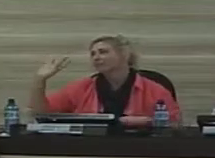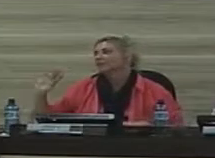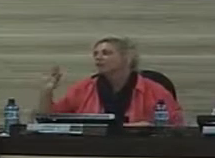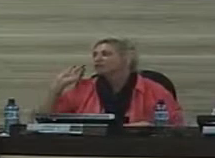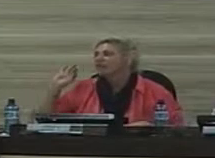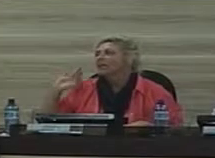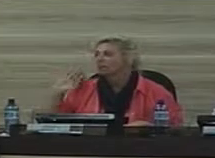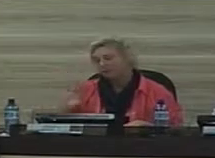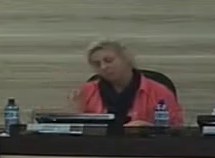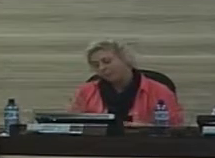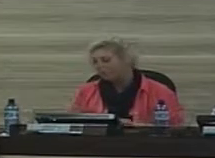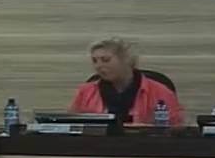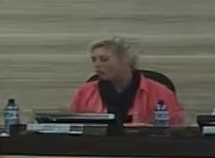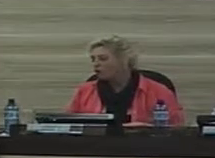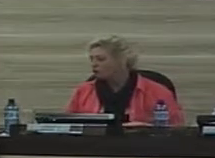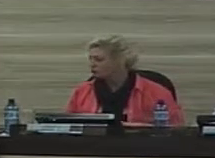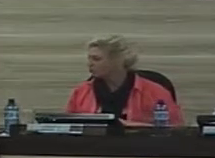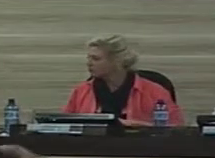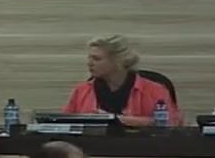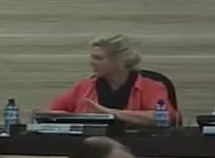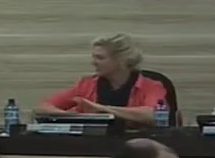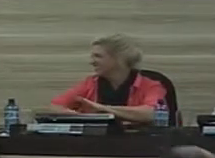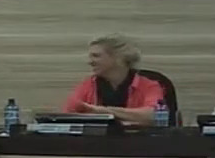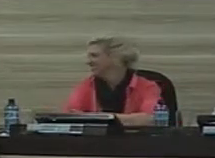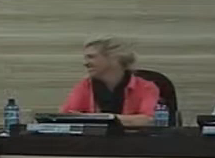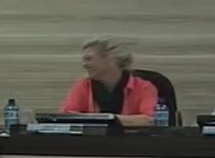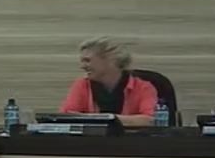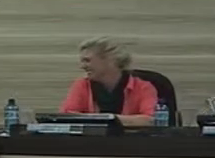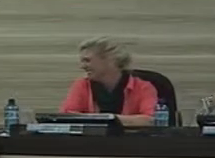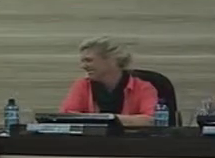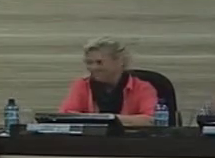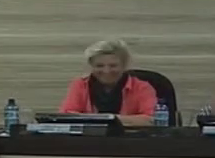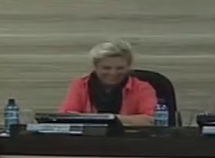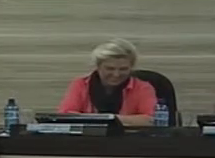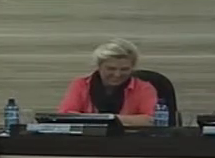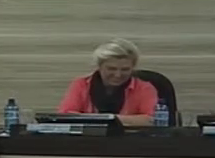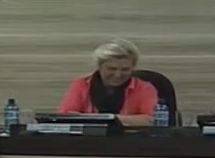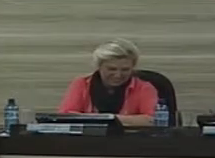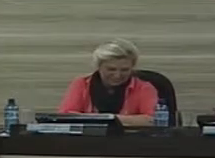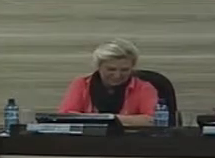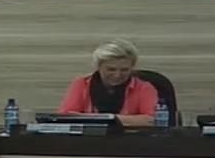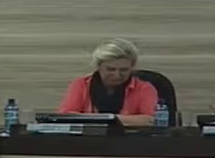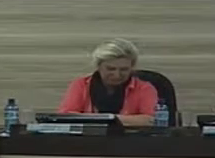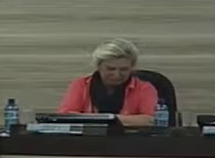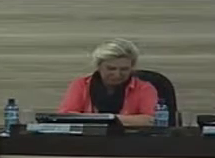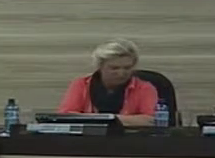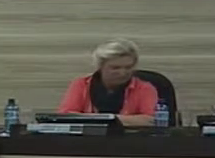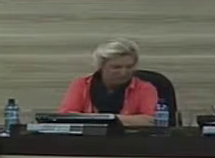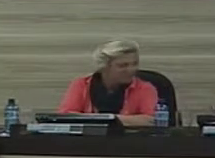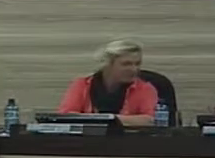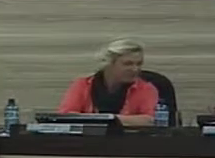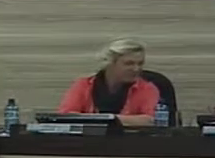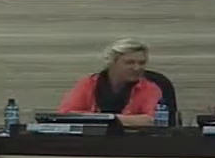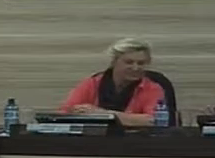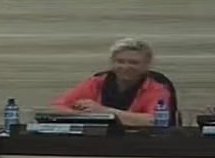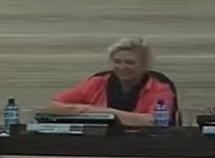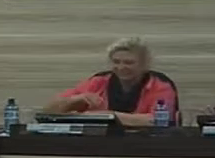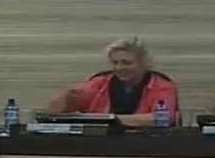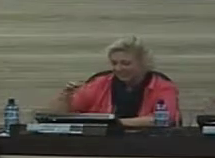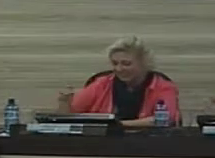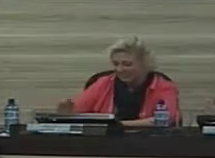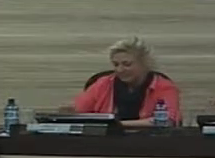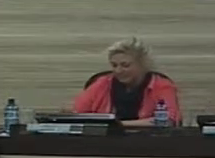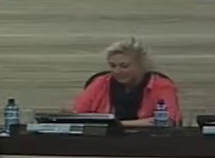continue a discussão não havendo a uma moção número de moções de aplauso no